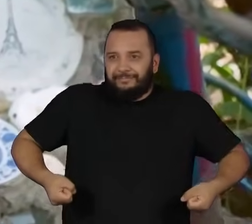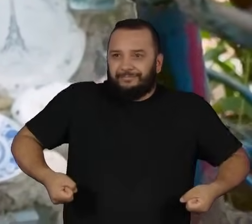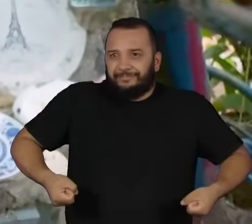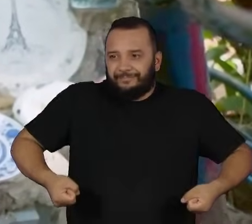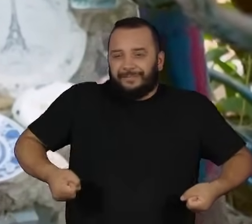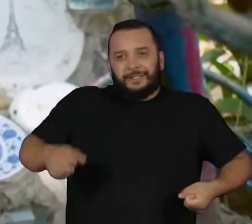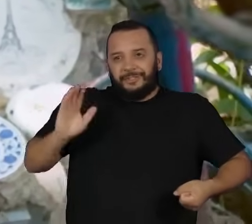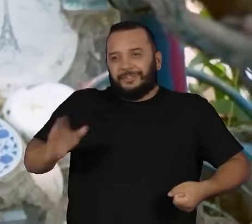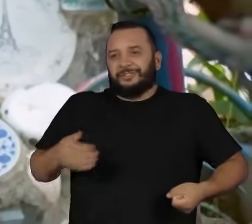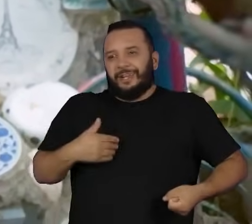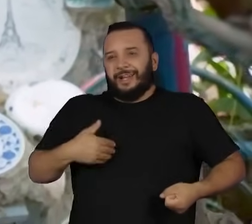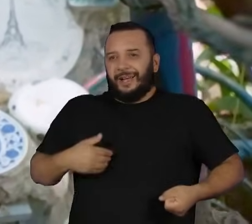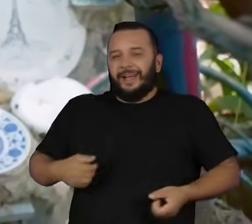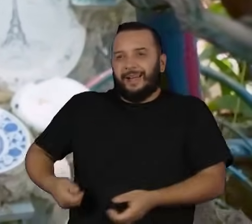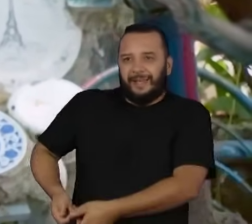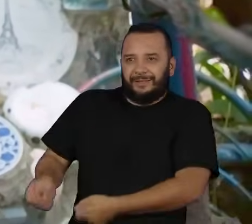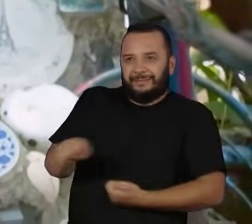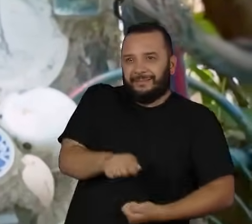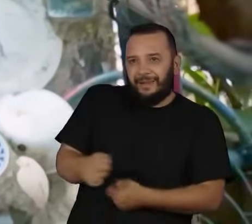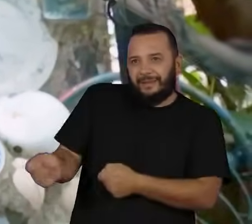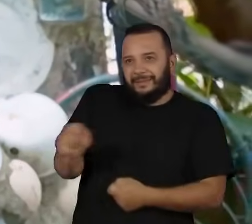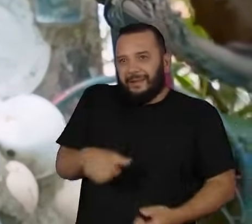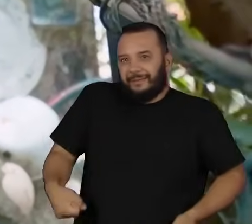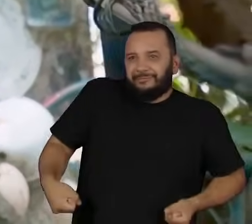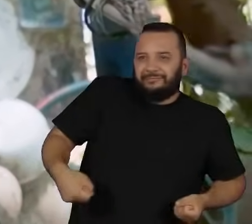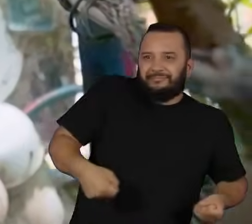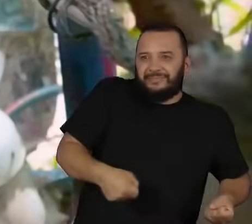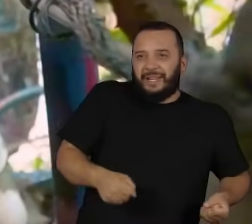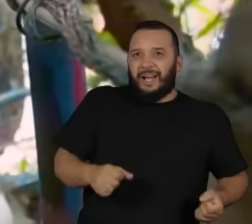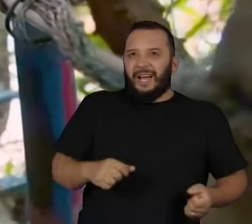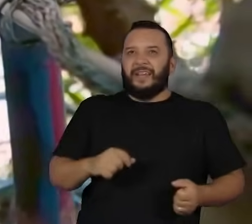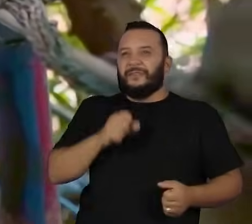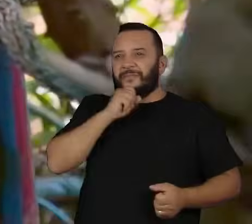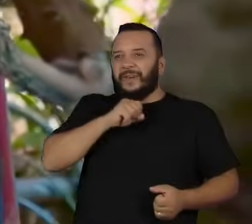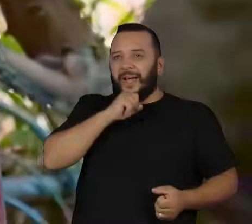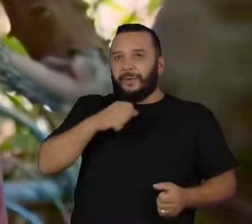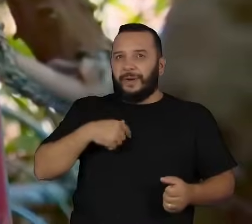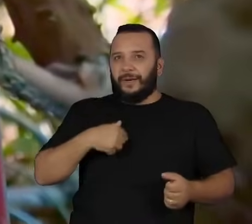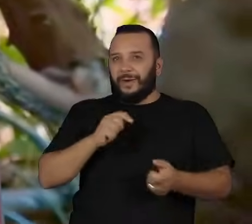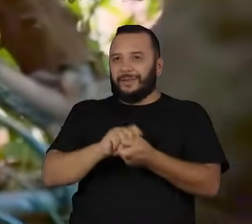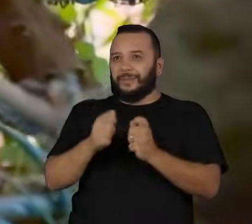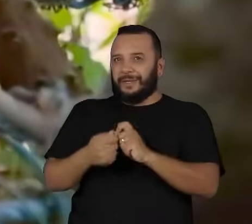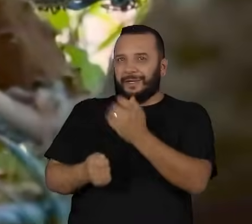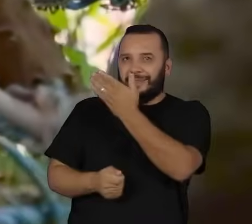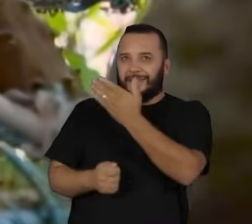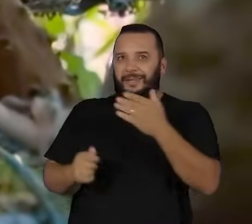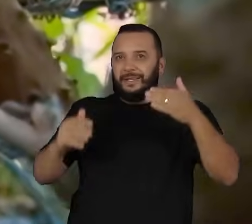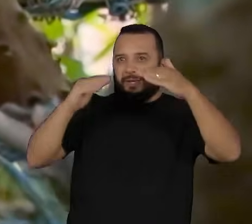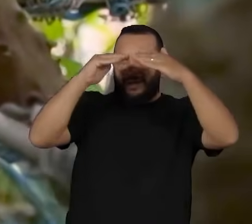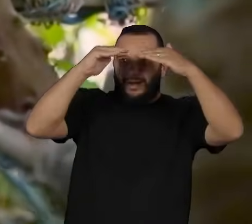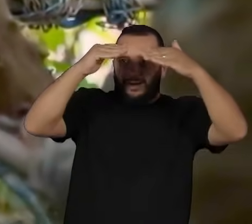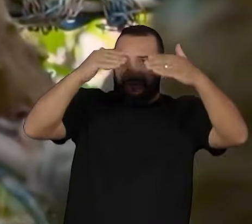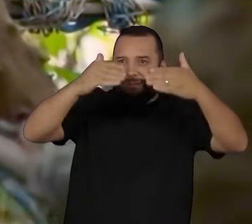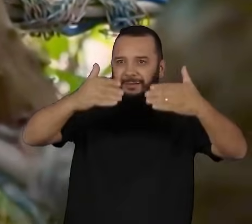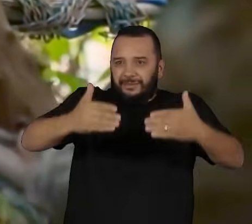o jardim, aí depois ele acabou, estragou. Aí eu chumbei esse carrinho aqui, que faz parte da